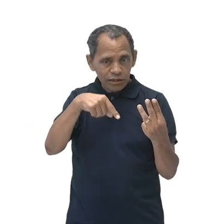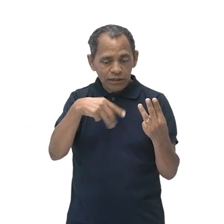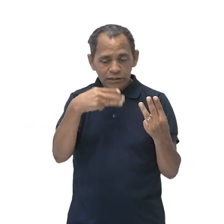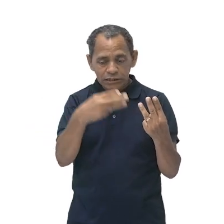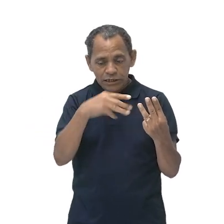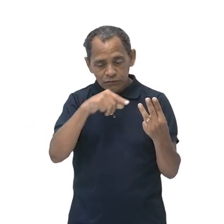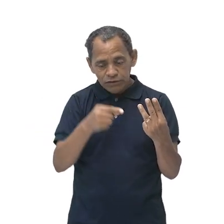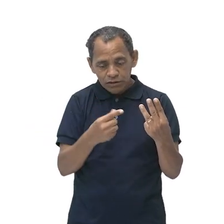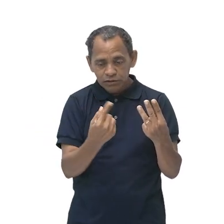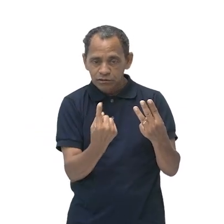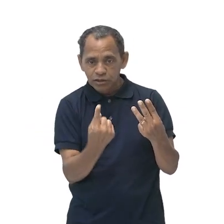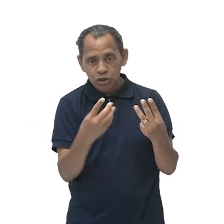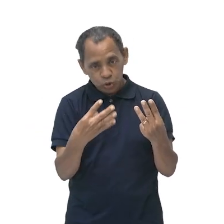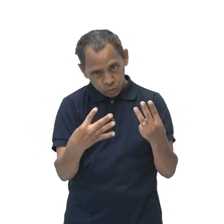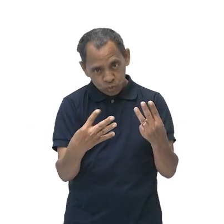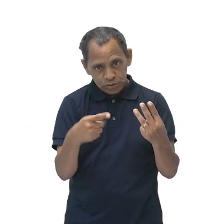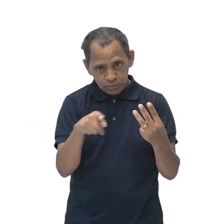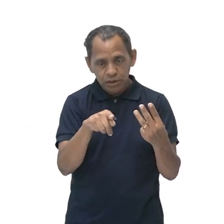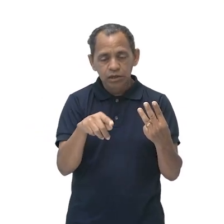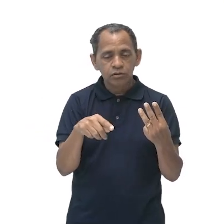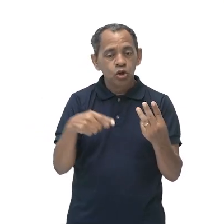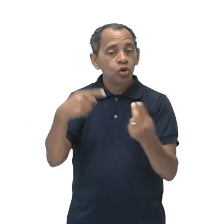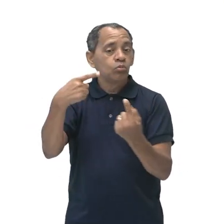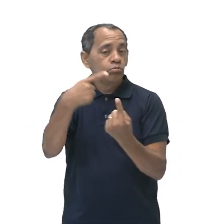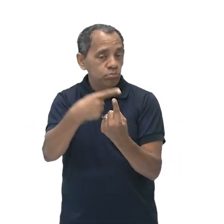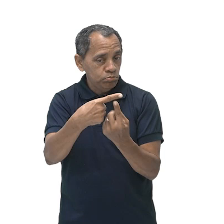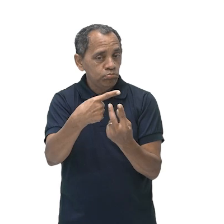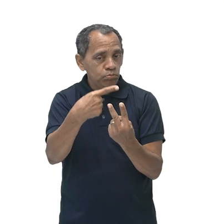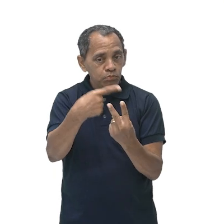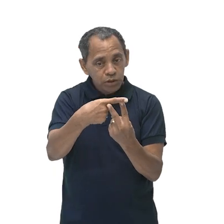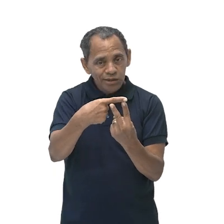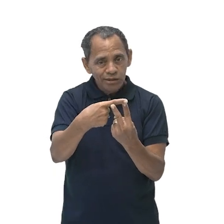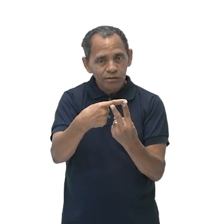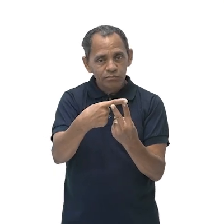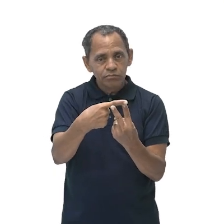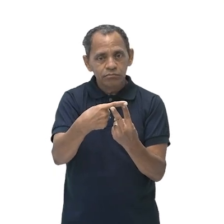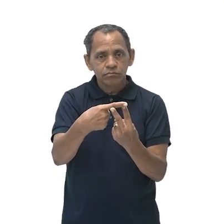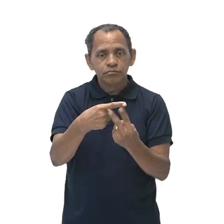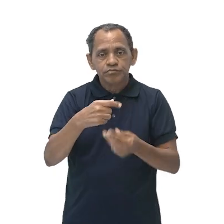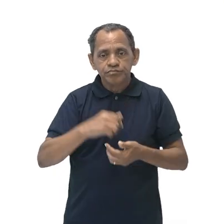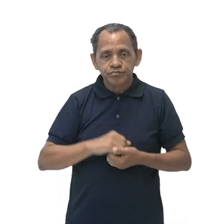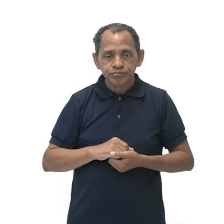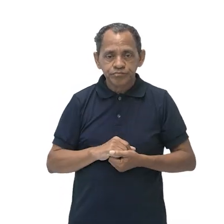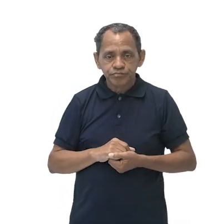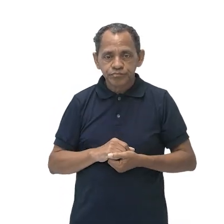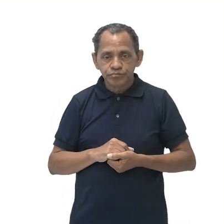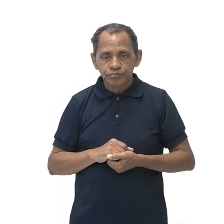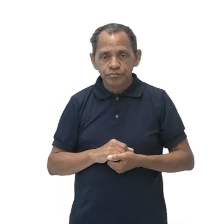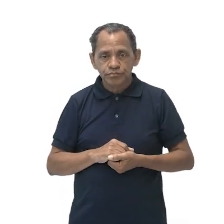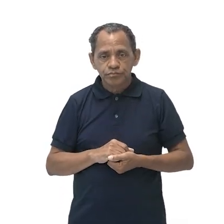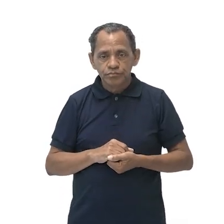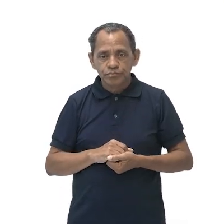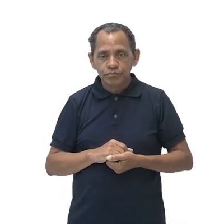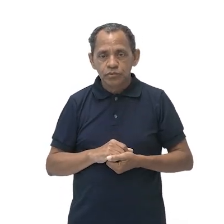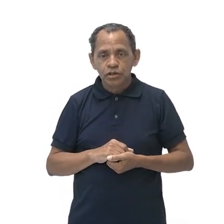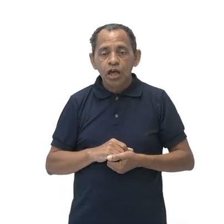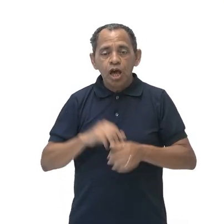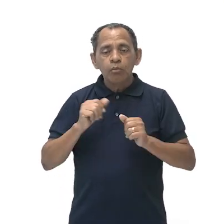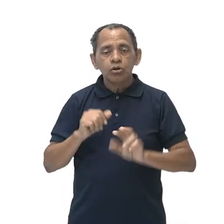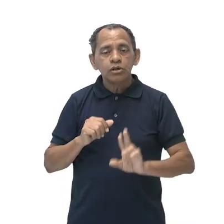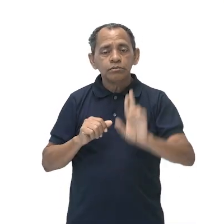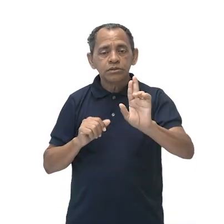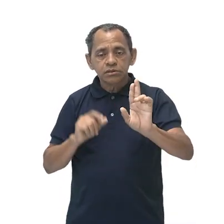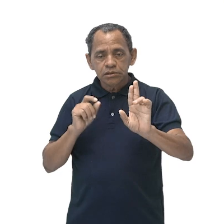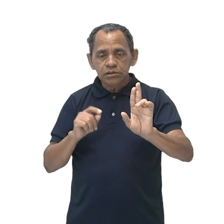3,14. Aqui seria o nosso número π. 3,14. Tá bom? Então, eu posso representar, e observe